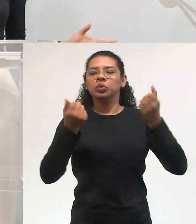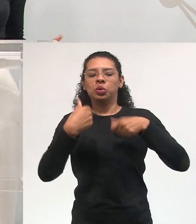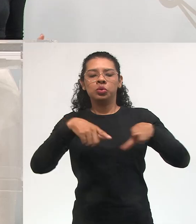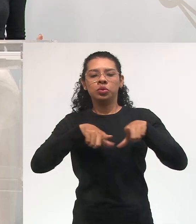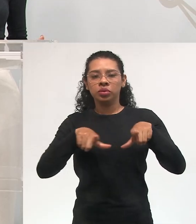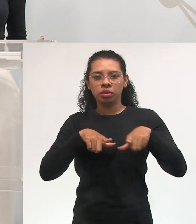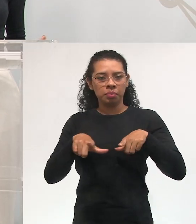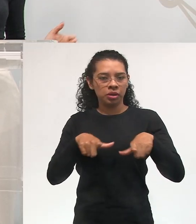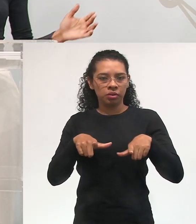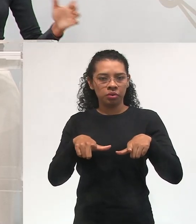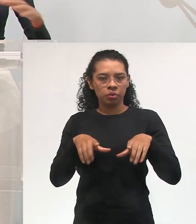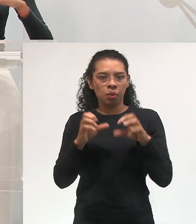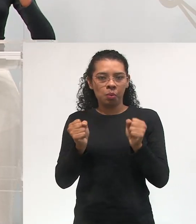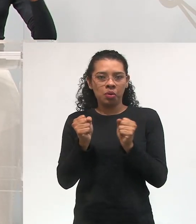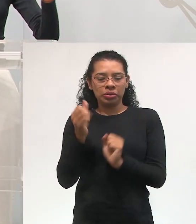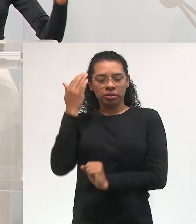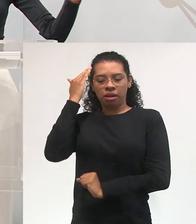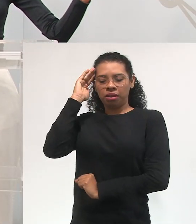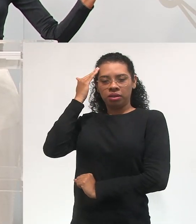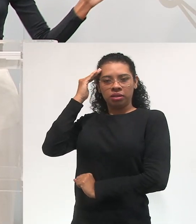que tudo